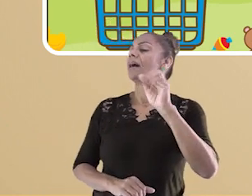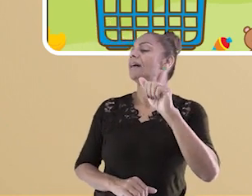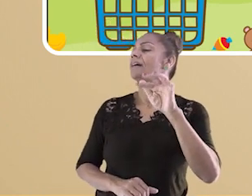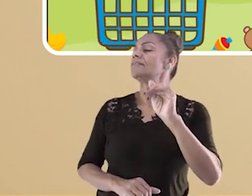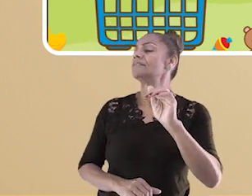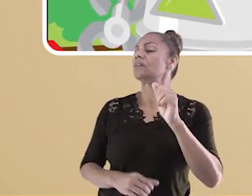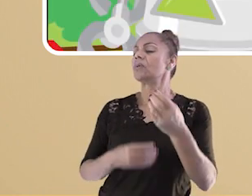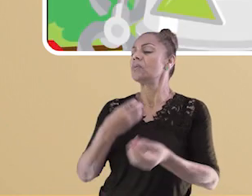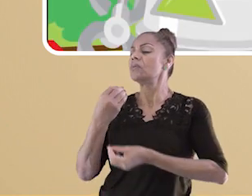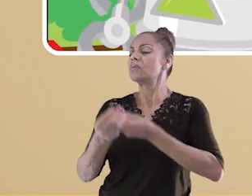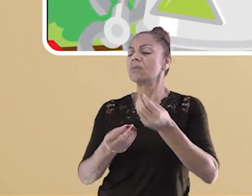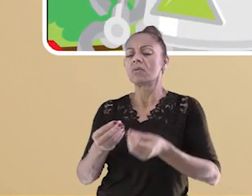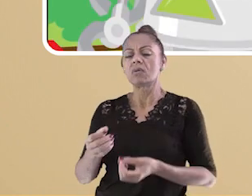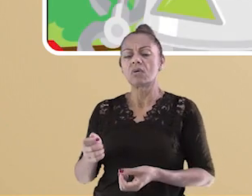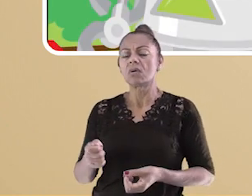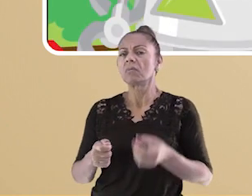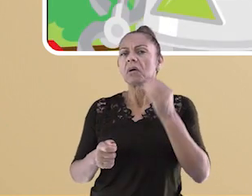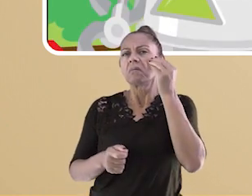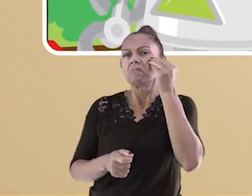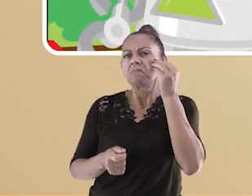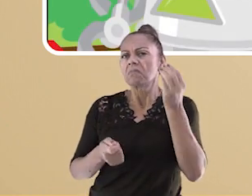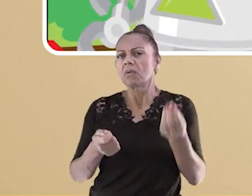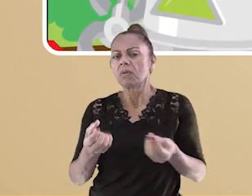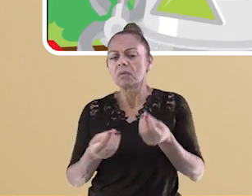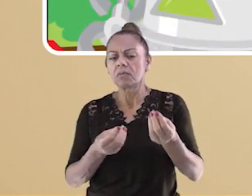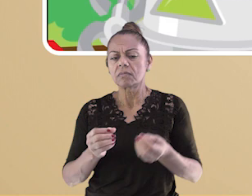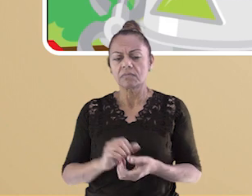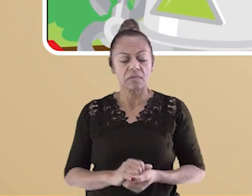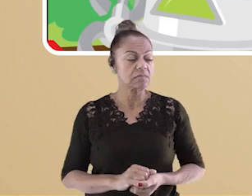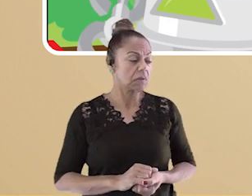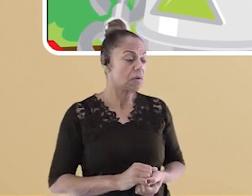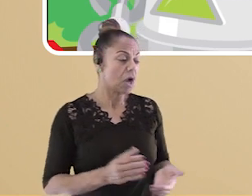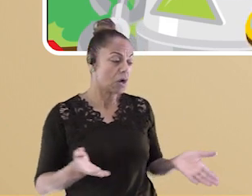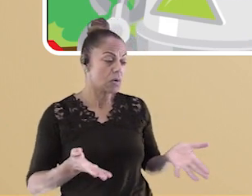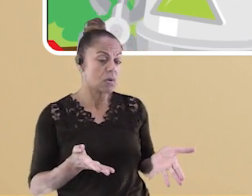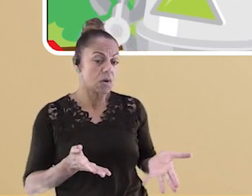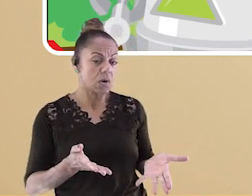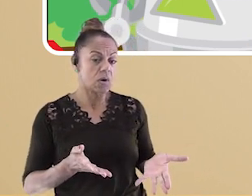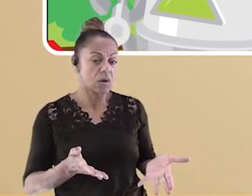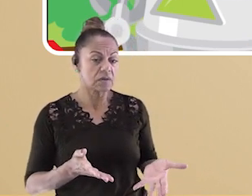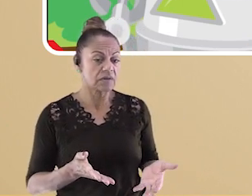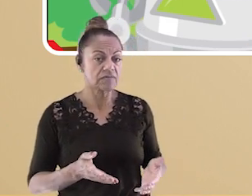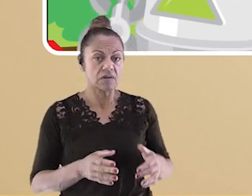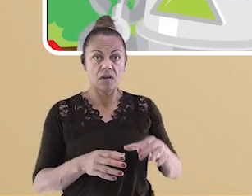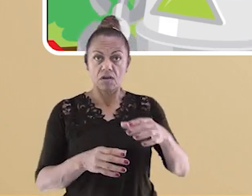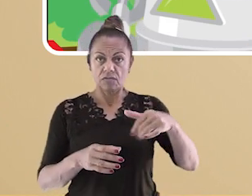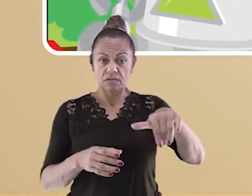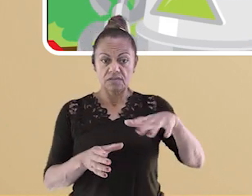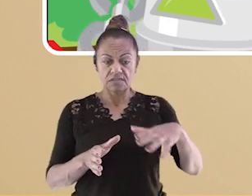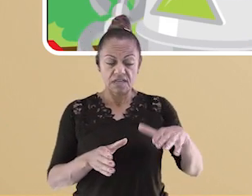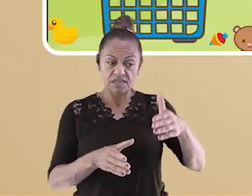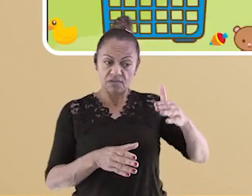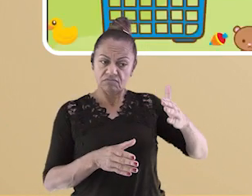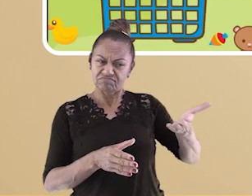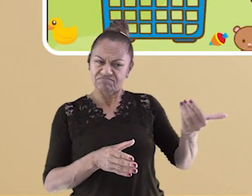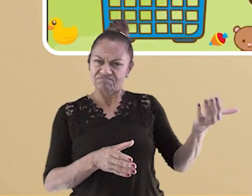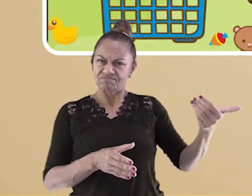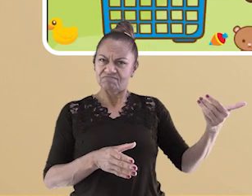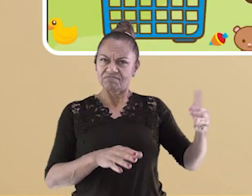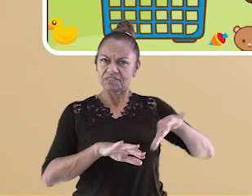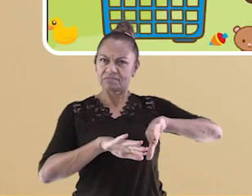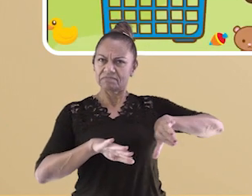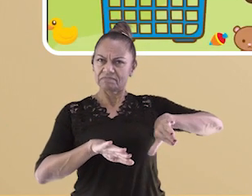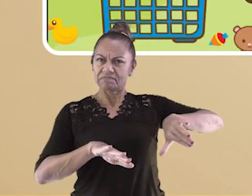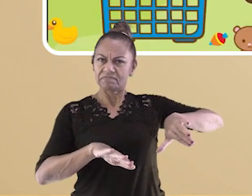esse treco? Bem, vou testá-lo agora. Só para garantir, fiquem um pouco para trás, galera.